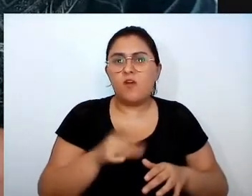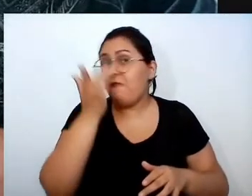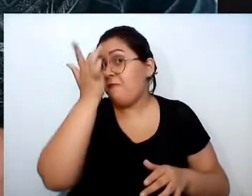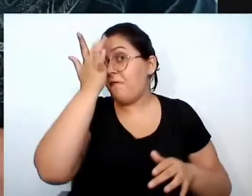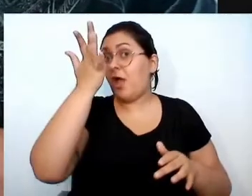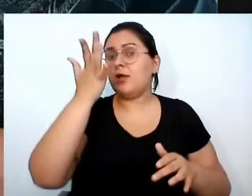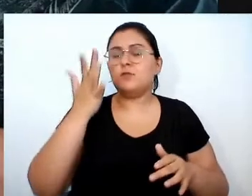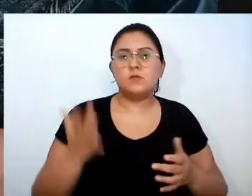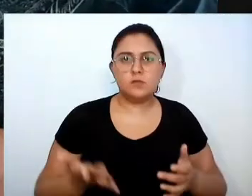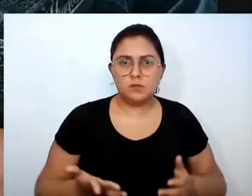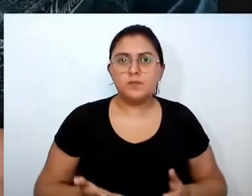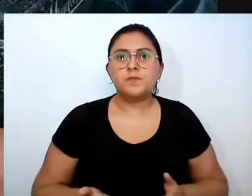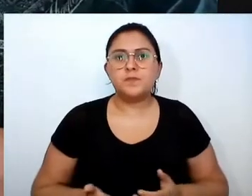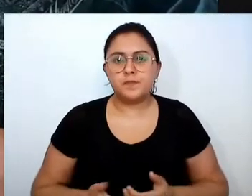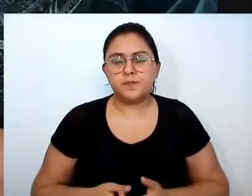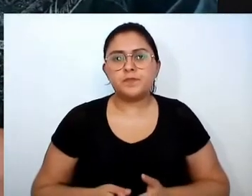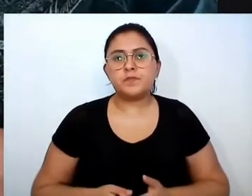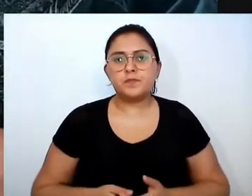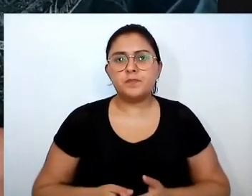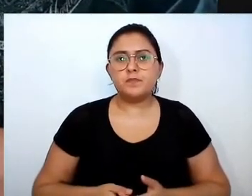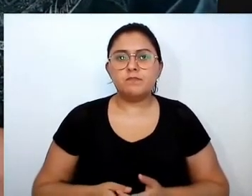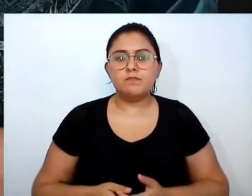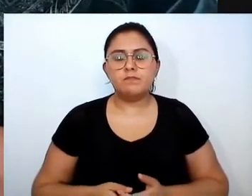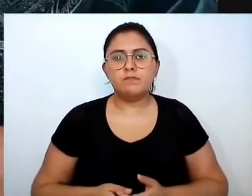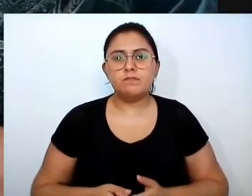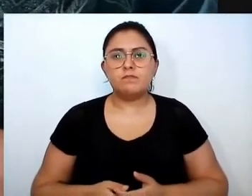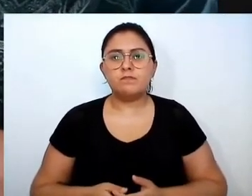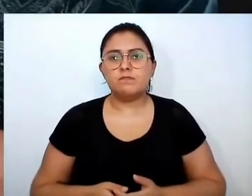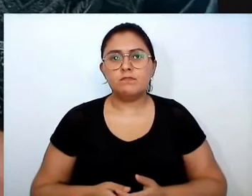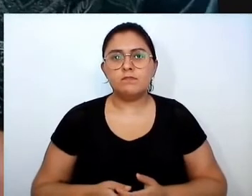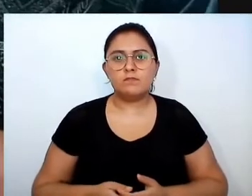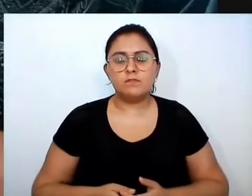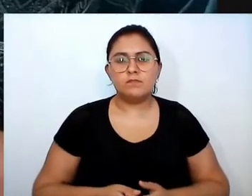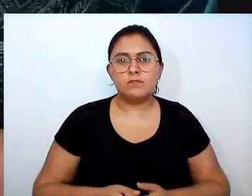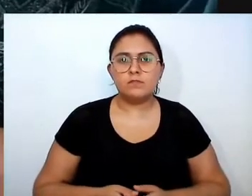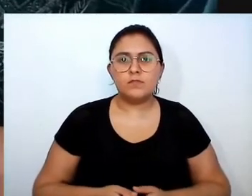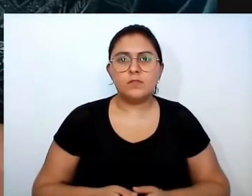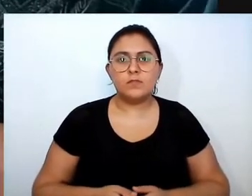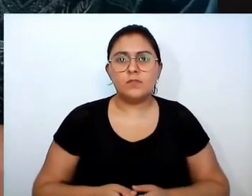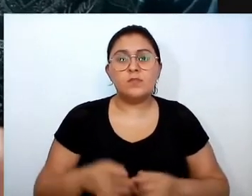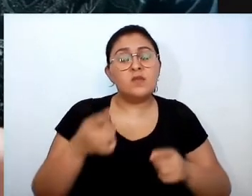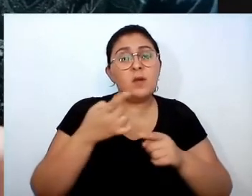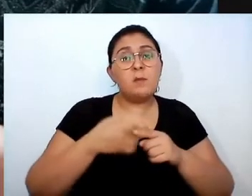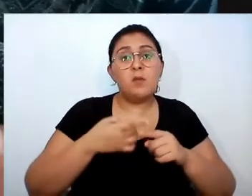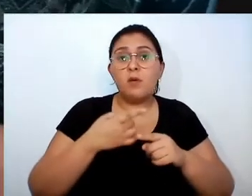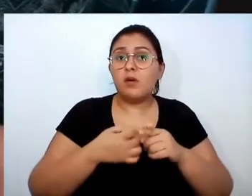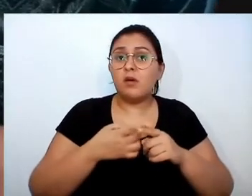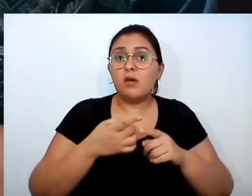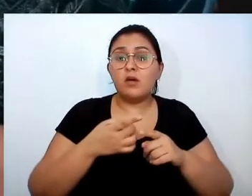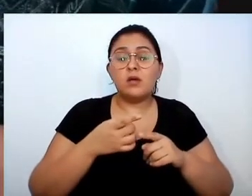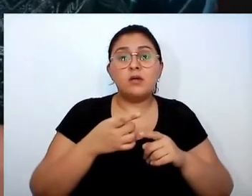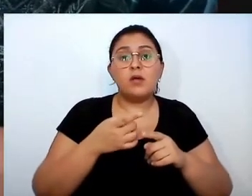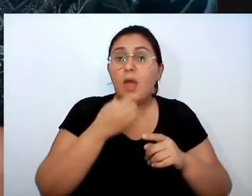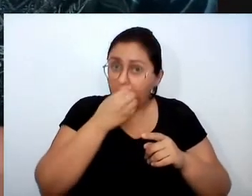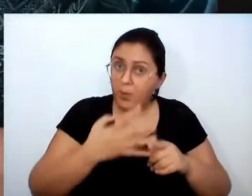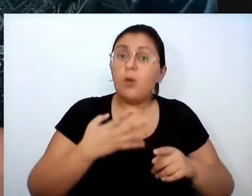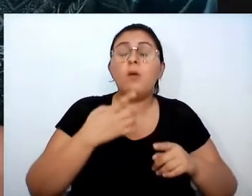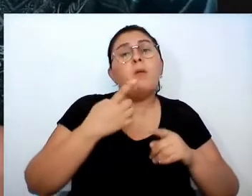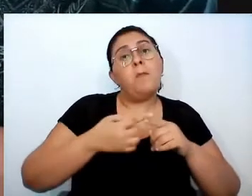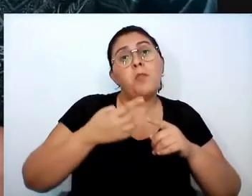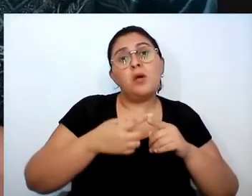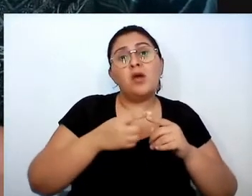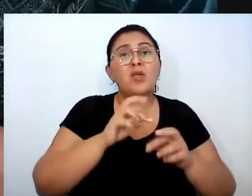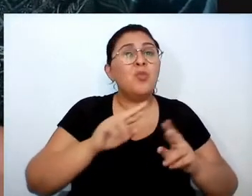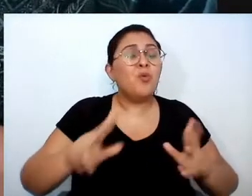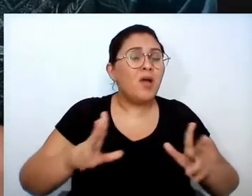acessibilidade, né? Sim, Em termos de acessibilidade física, né? Nem todos os lugares da escola têm o